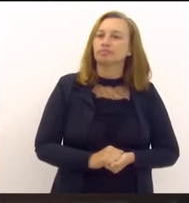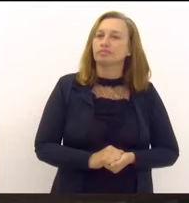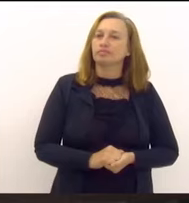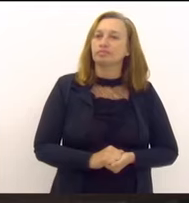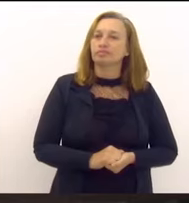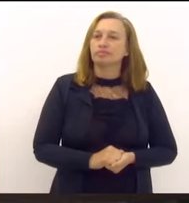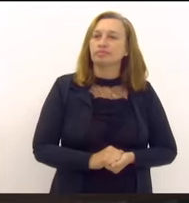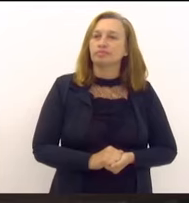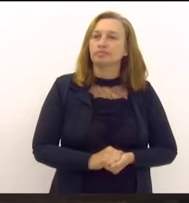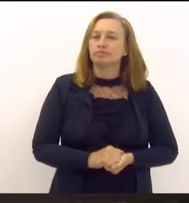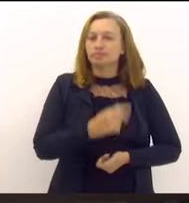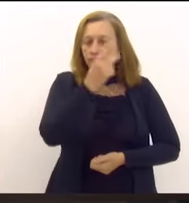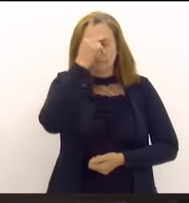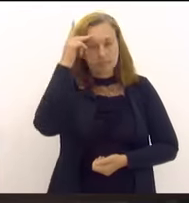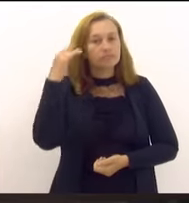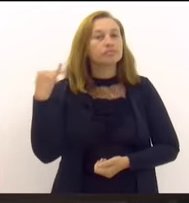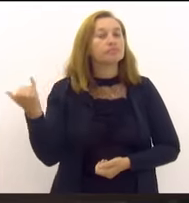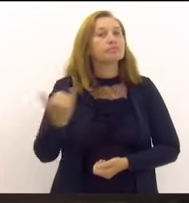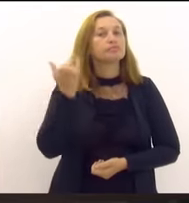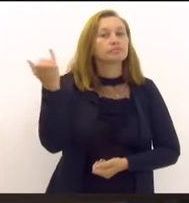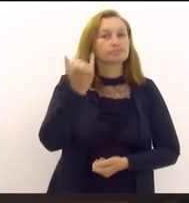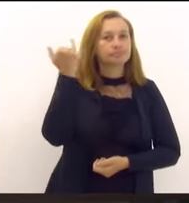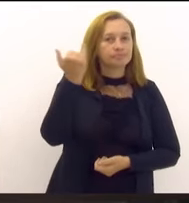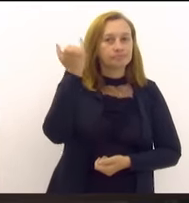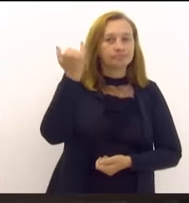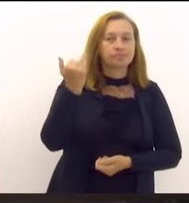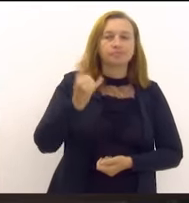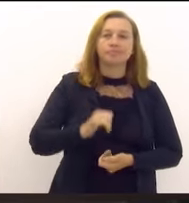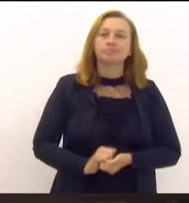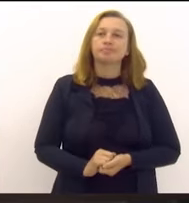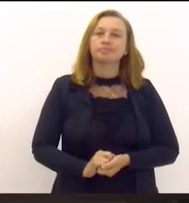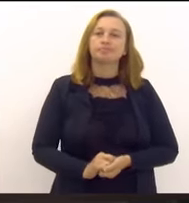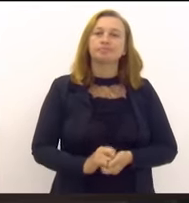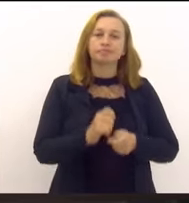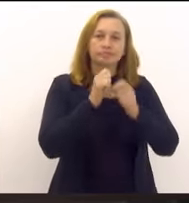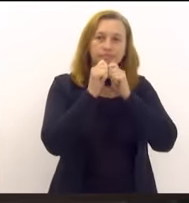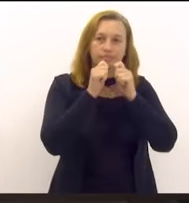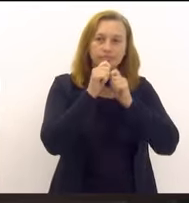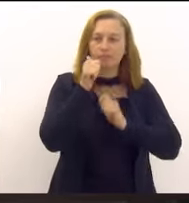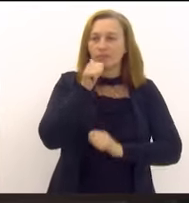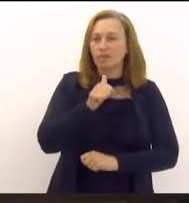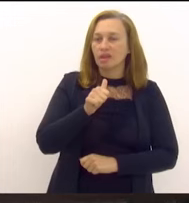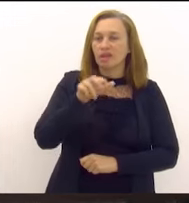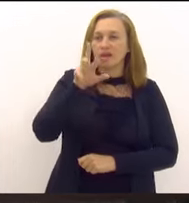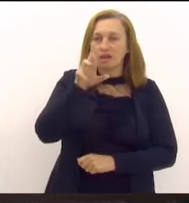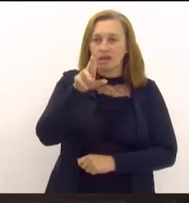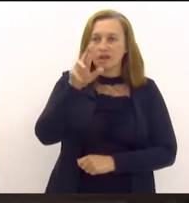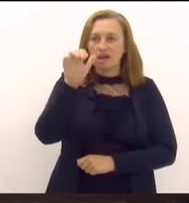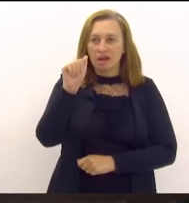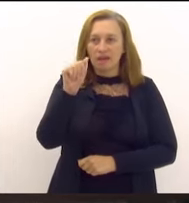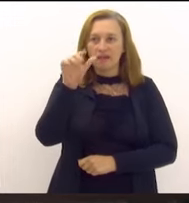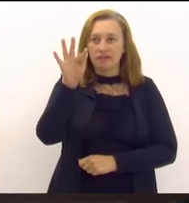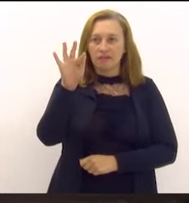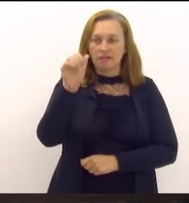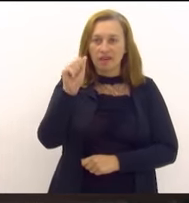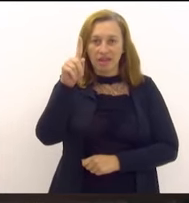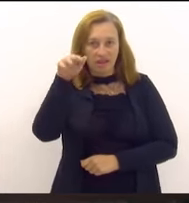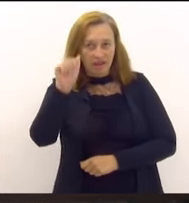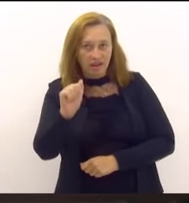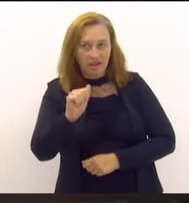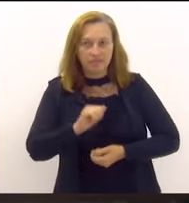esses atores importantes, como é o caso dessa jornalista, da Rafaela da Silva, que